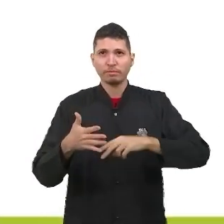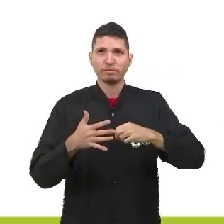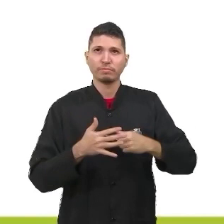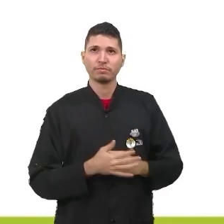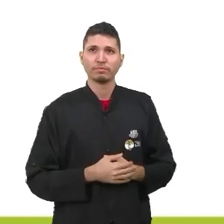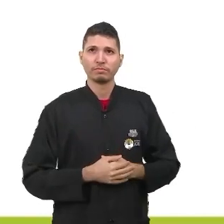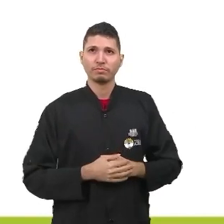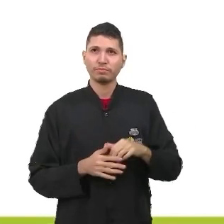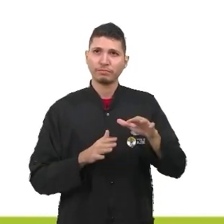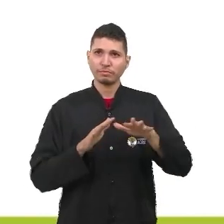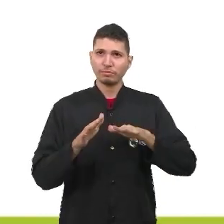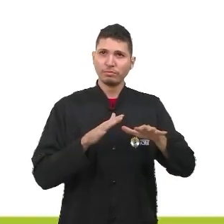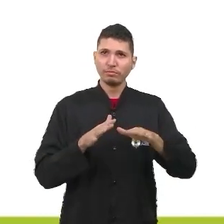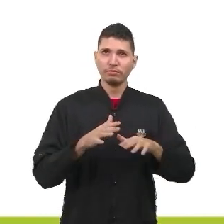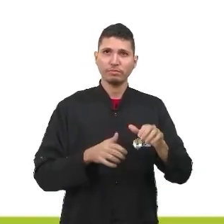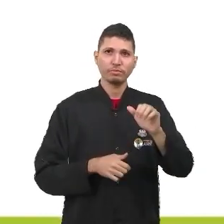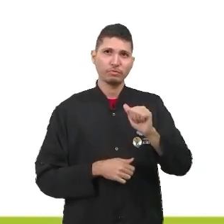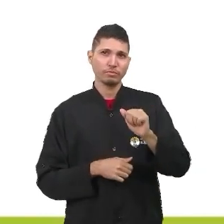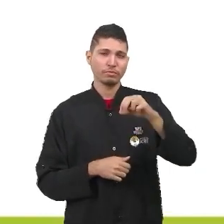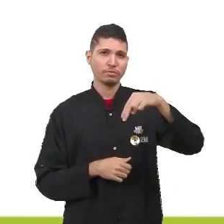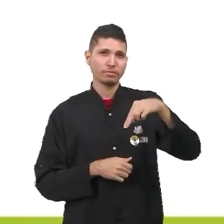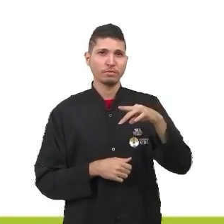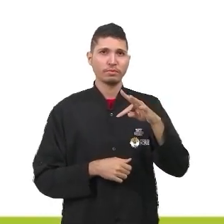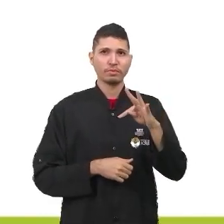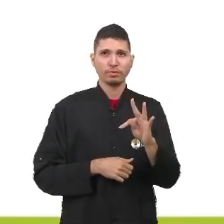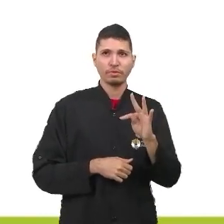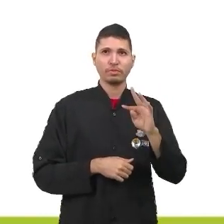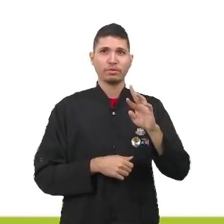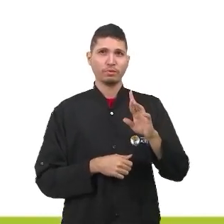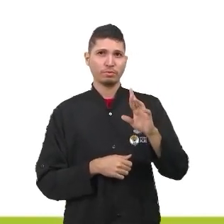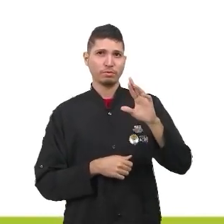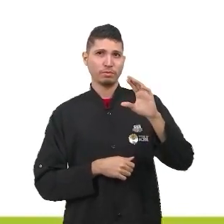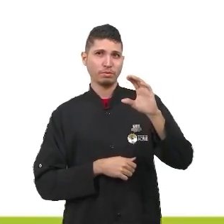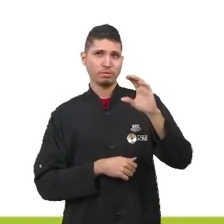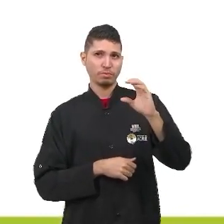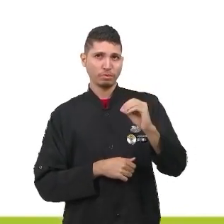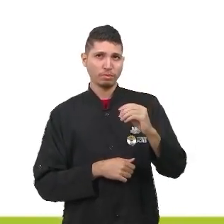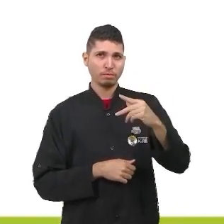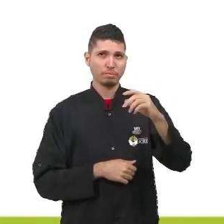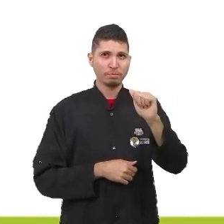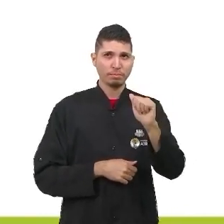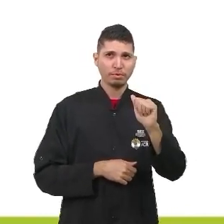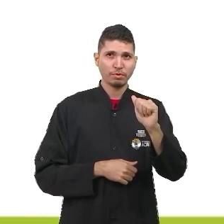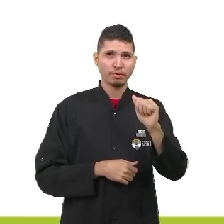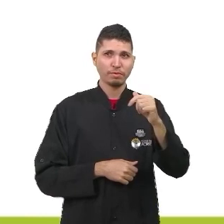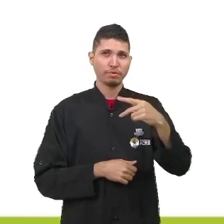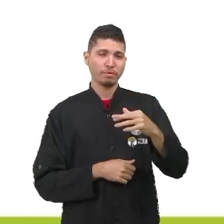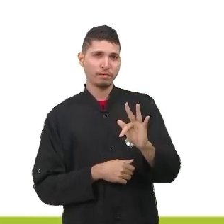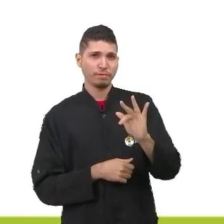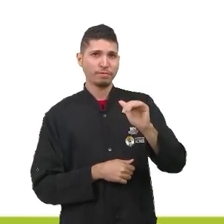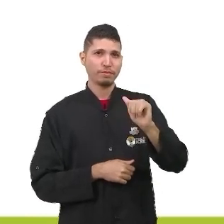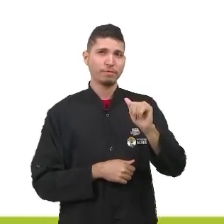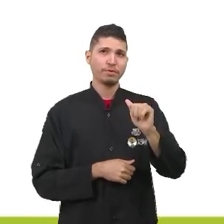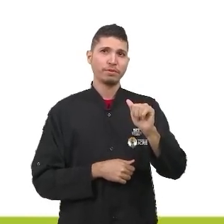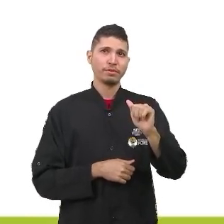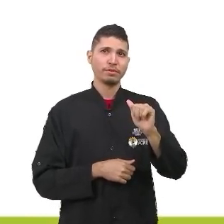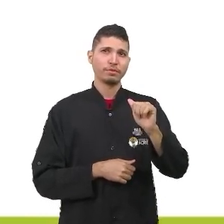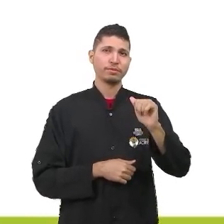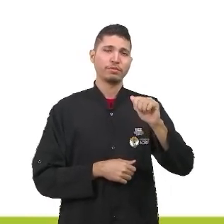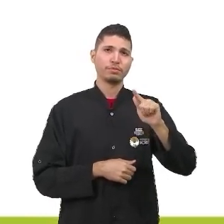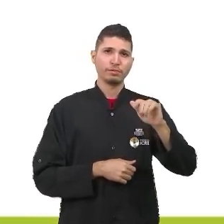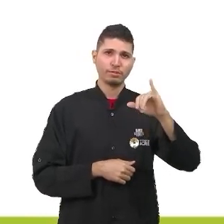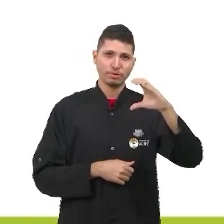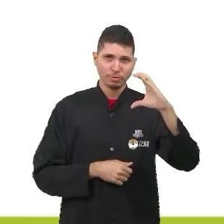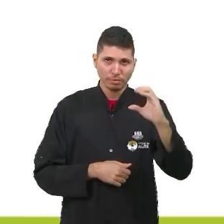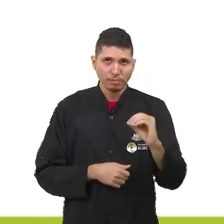deixar de falar, que foi escrito pelo Oswald de Andrade. E a marca do símbolo desse movimento antropofágico